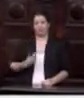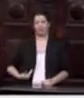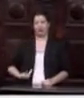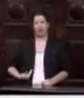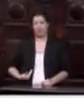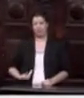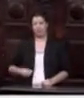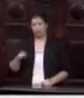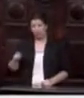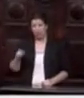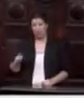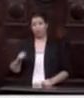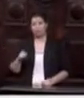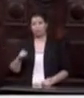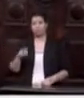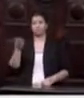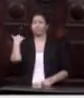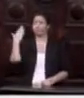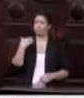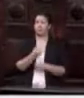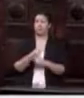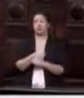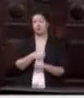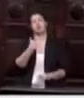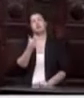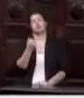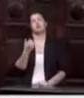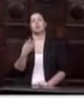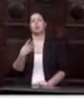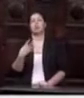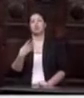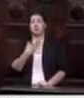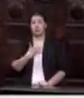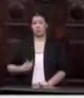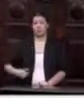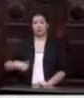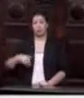já em 2014, quando o governante era outro, e que